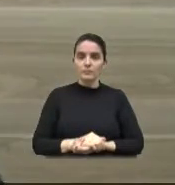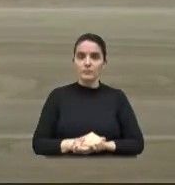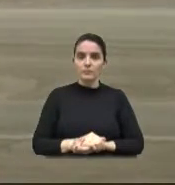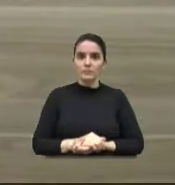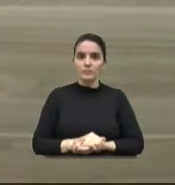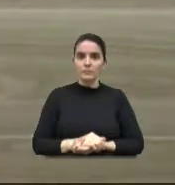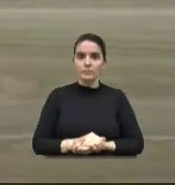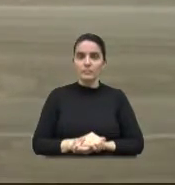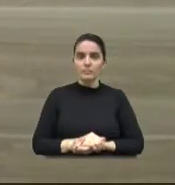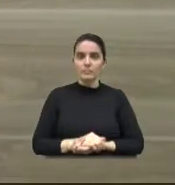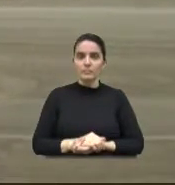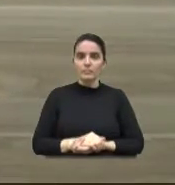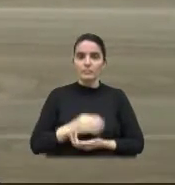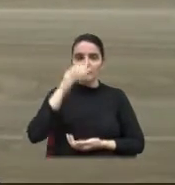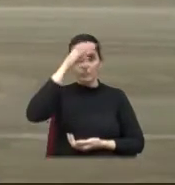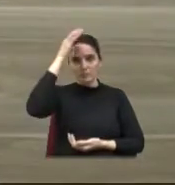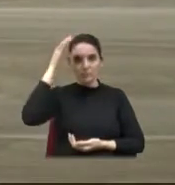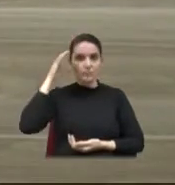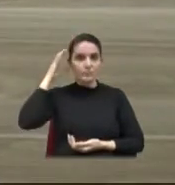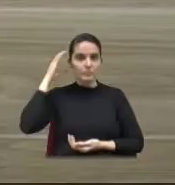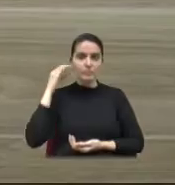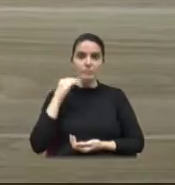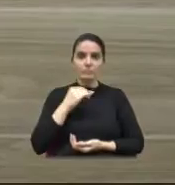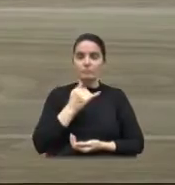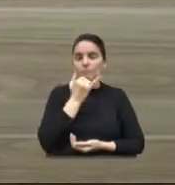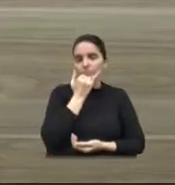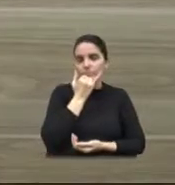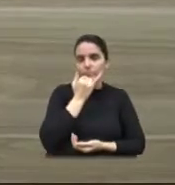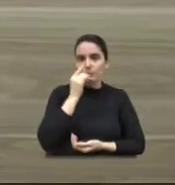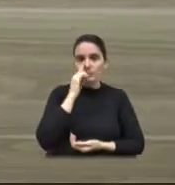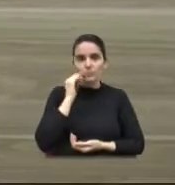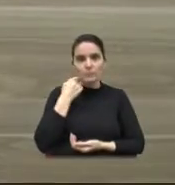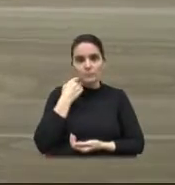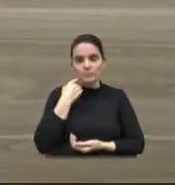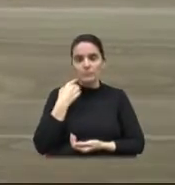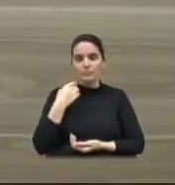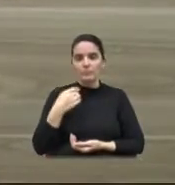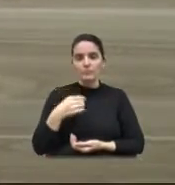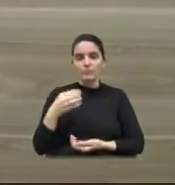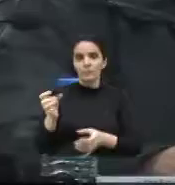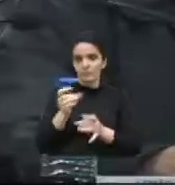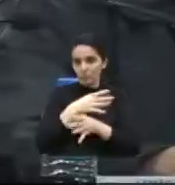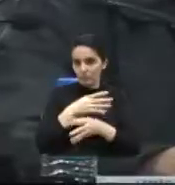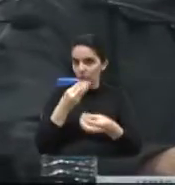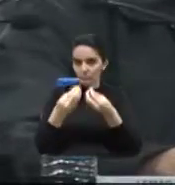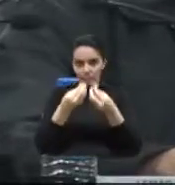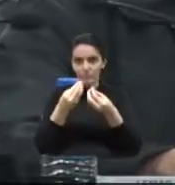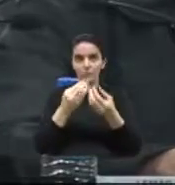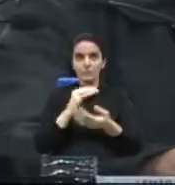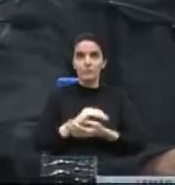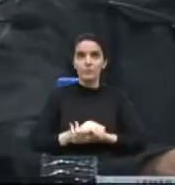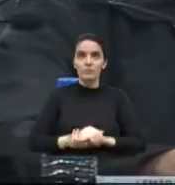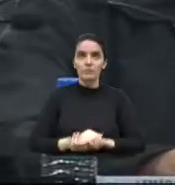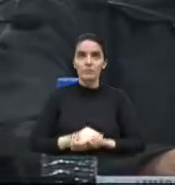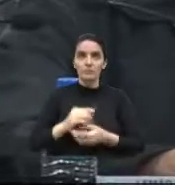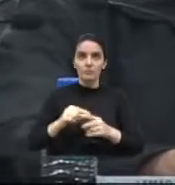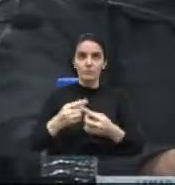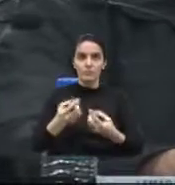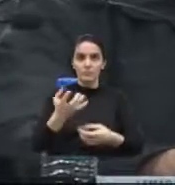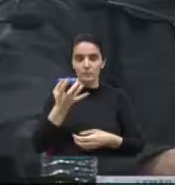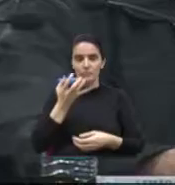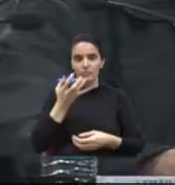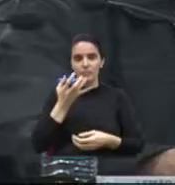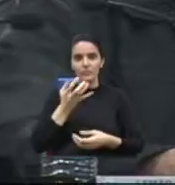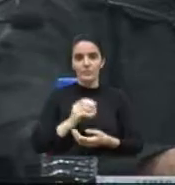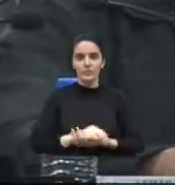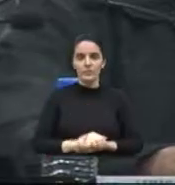Agradeço a gentileza. Infelizmente, o vereador pastor Newton encerrou a fala muito brevemente, não teve tempo de me conceder uma parte, mas só gostaria de